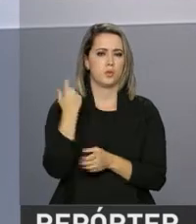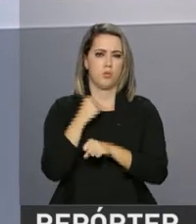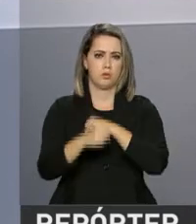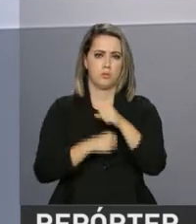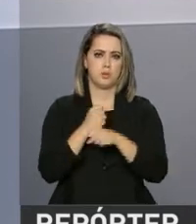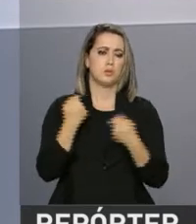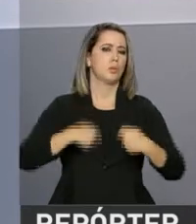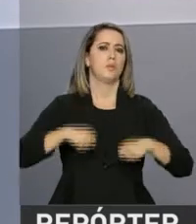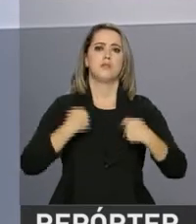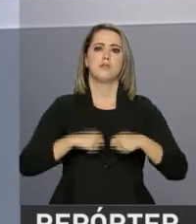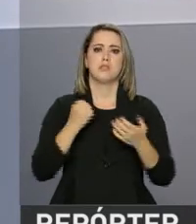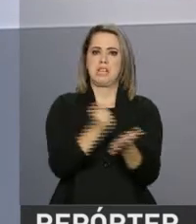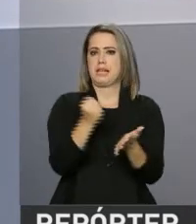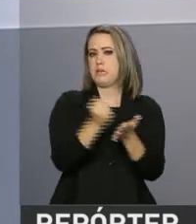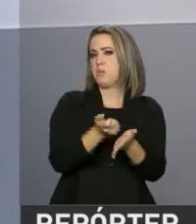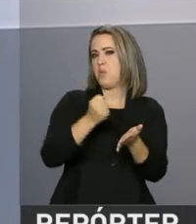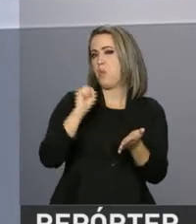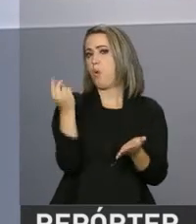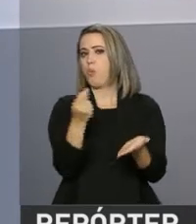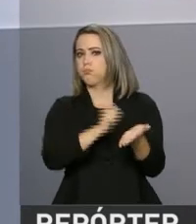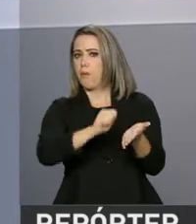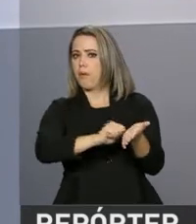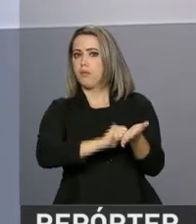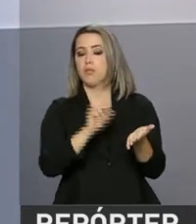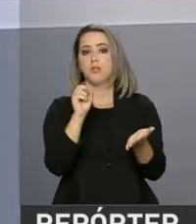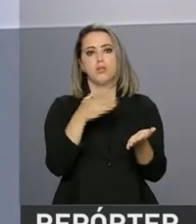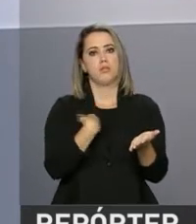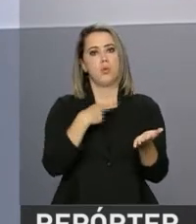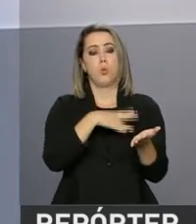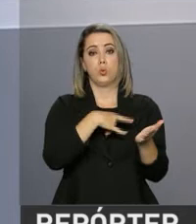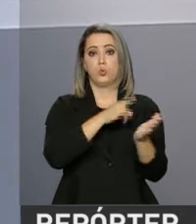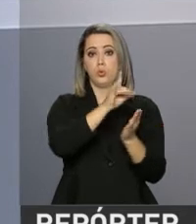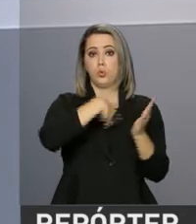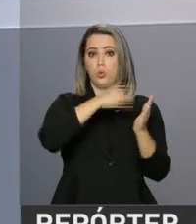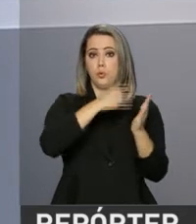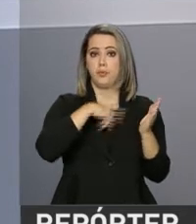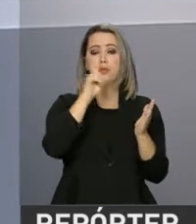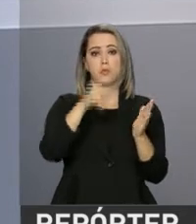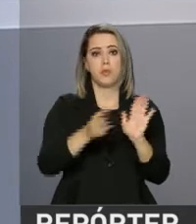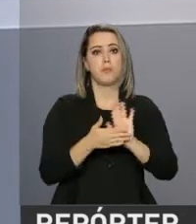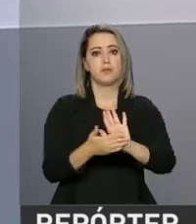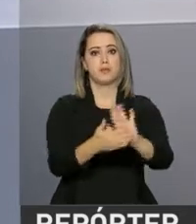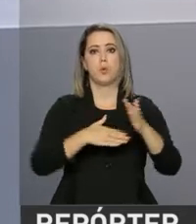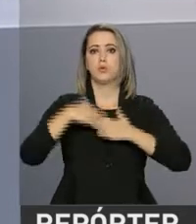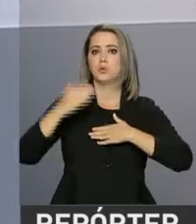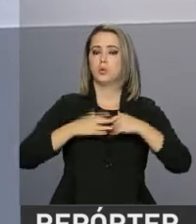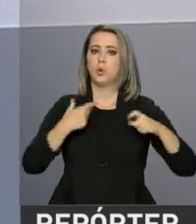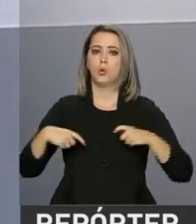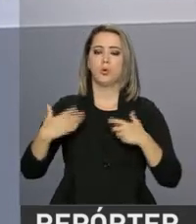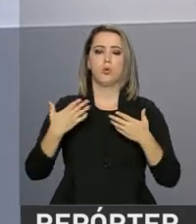não é preciso carimbo ou assinaturas o certificado de reservista detido pela internet pode ser apresentada em qualquer